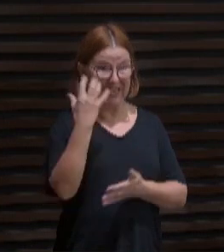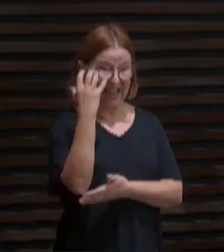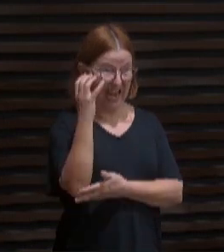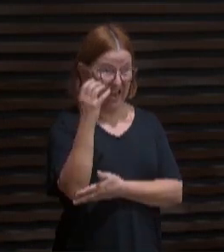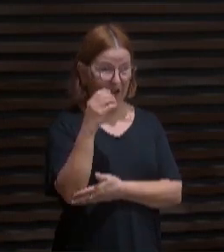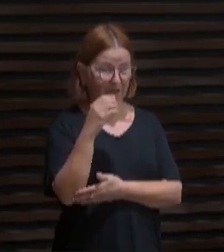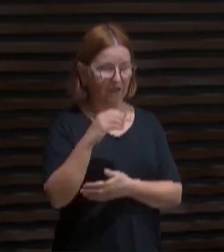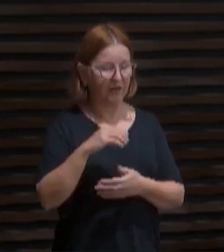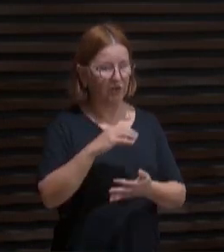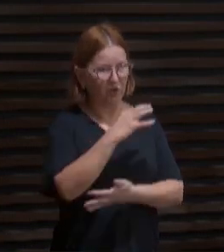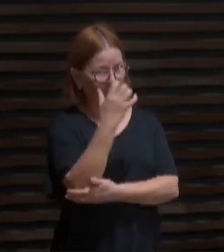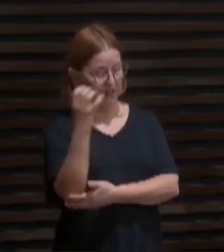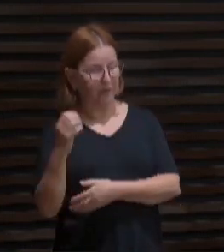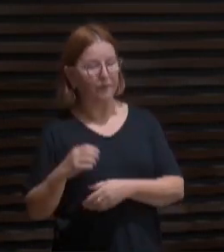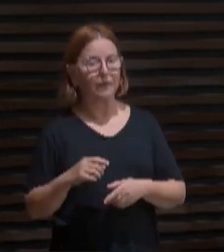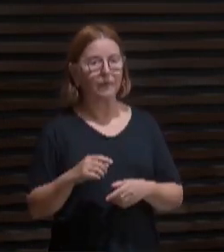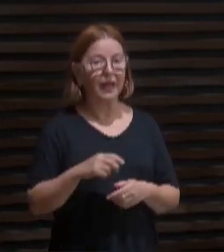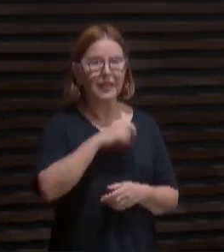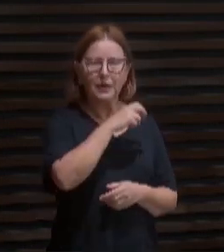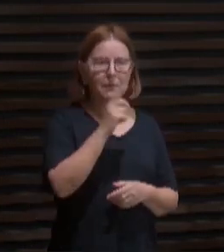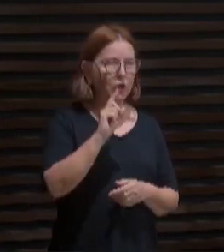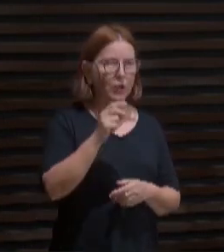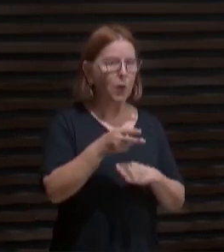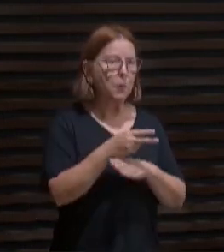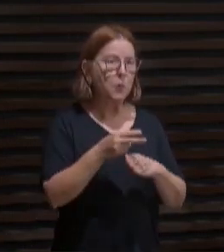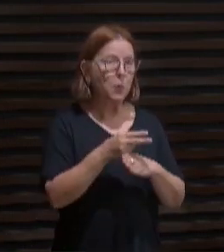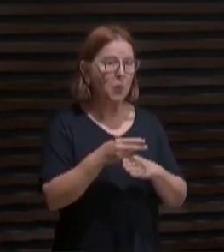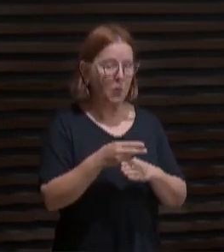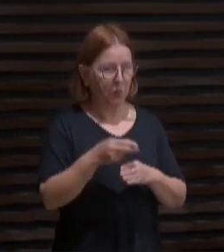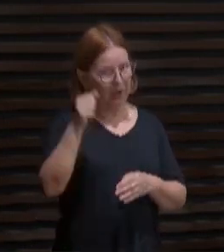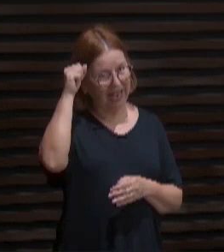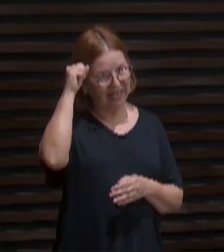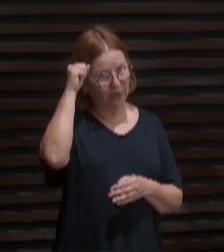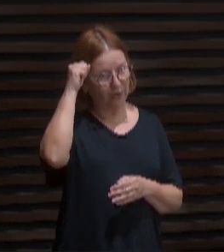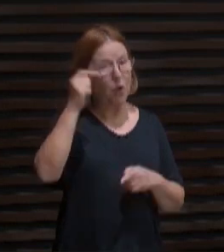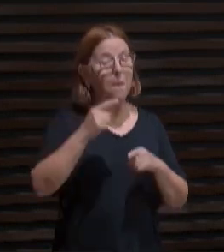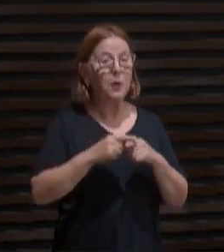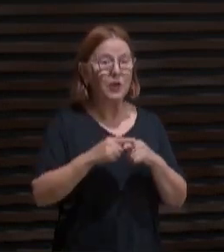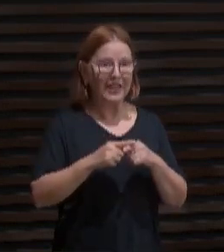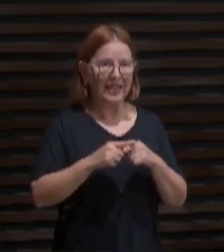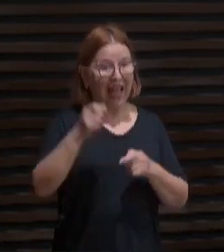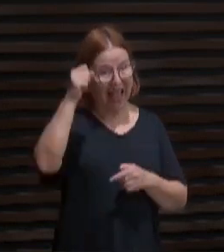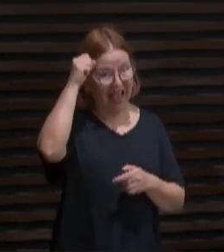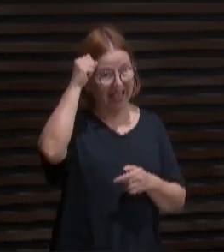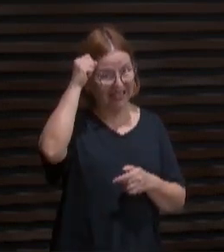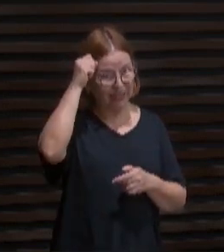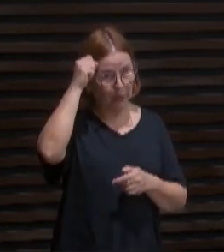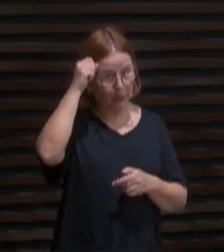homem fora detentor da palavra do Senhor. Ela fala com a